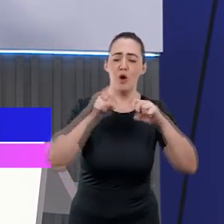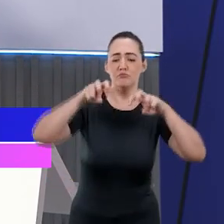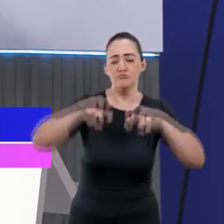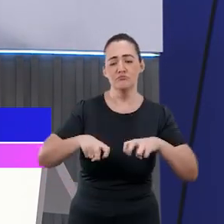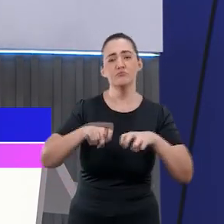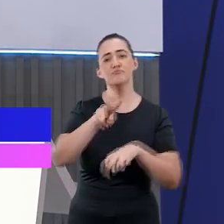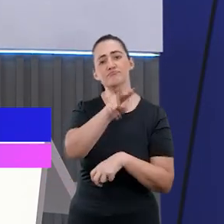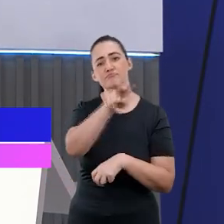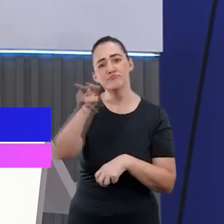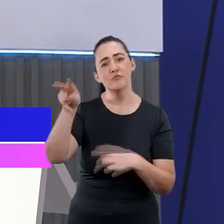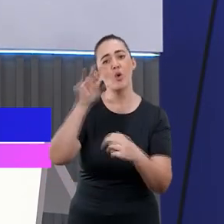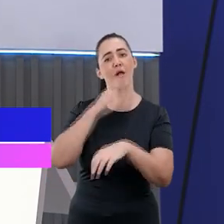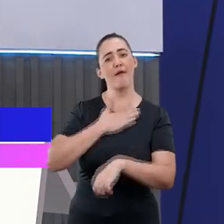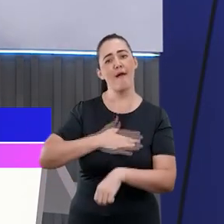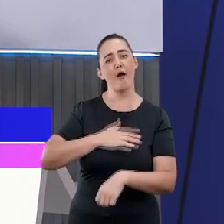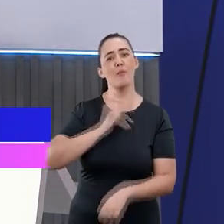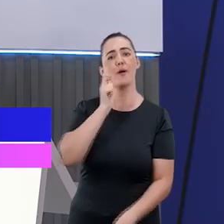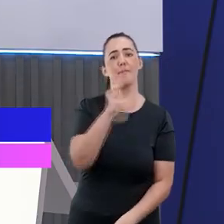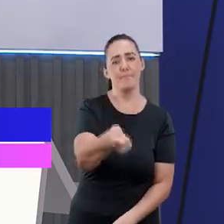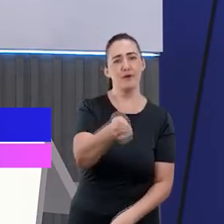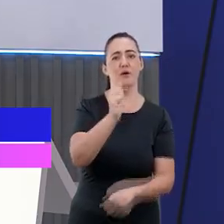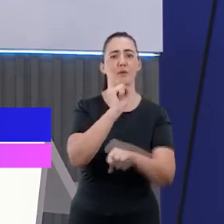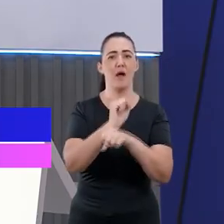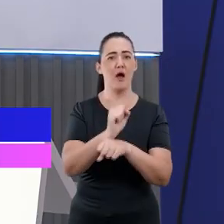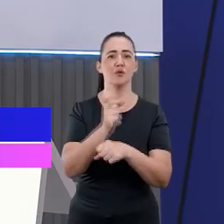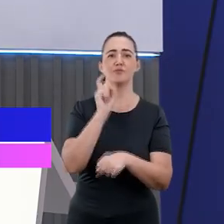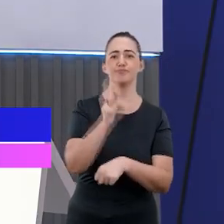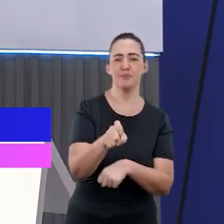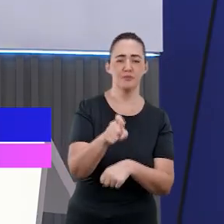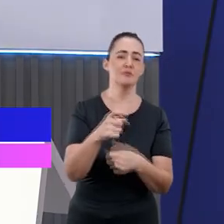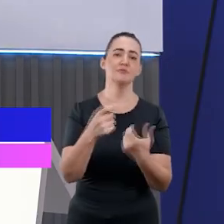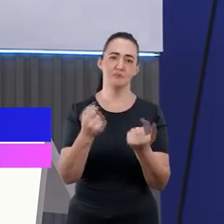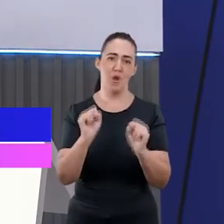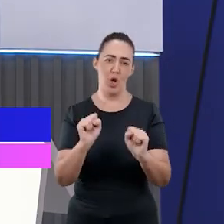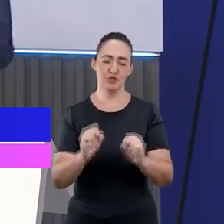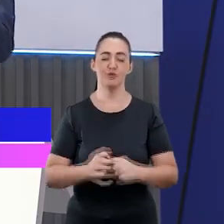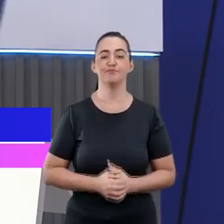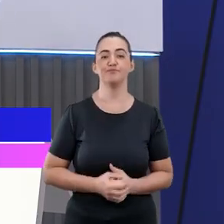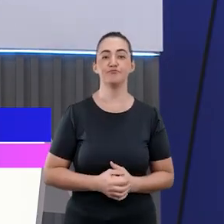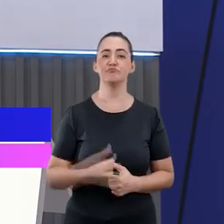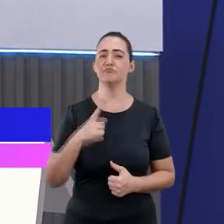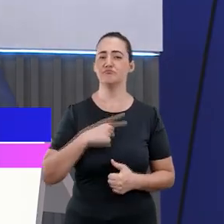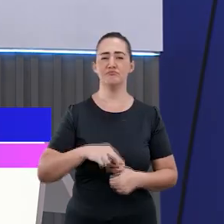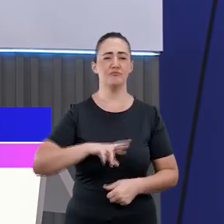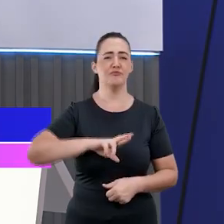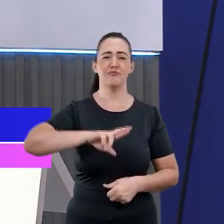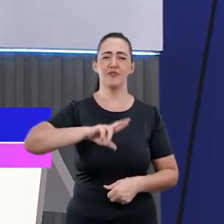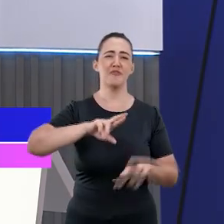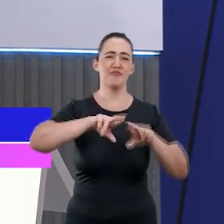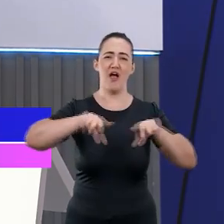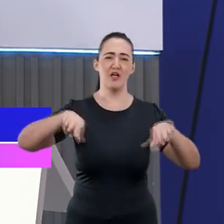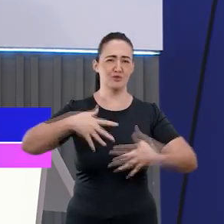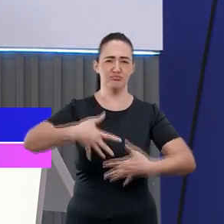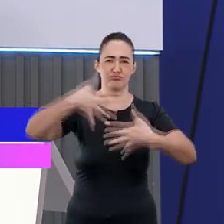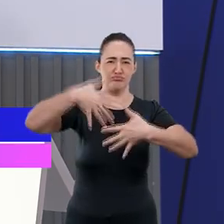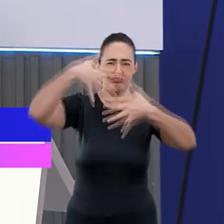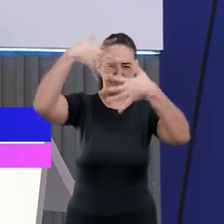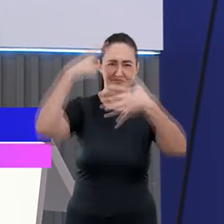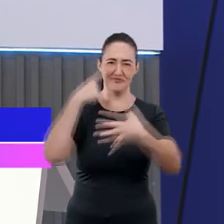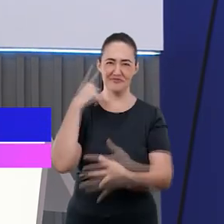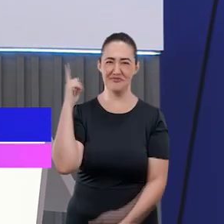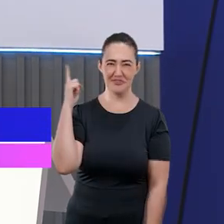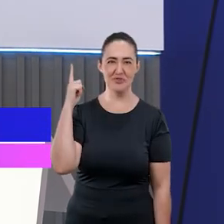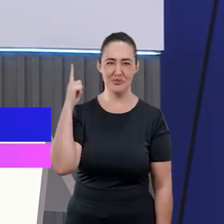Arena do Futuro, à sua disposição, tá bom? Desde o primeiro programa até o último, para você ter lá como um guia,